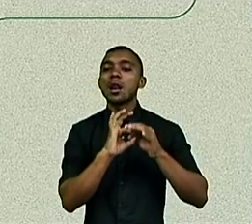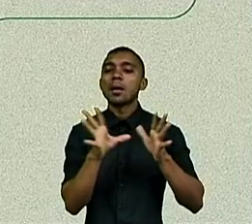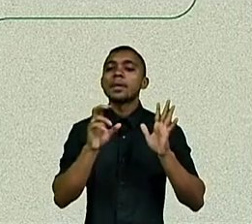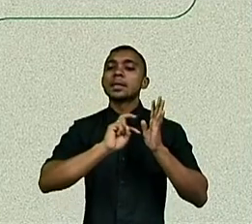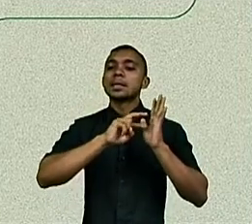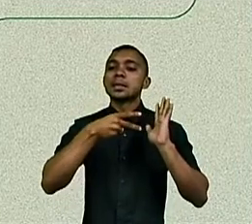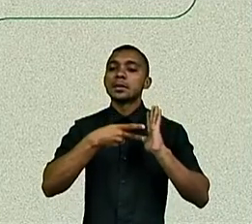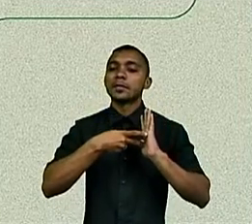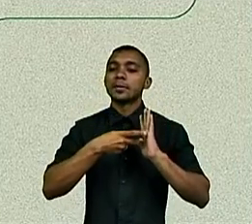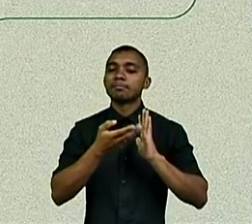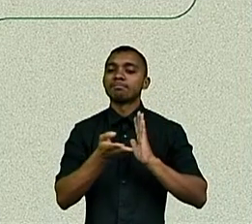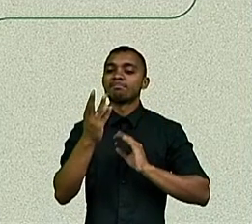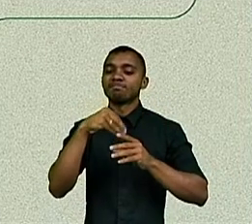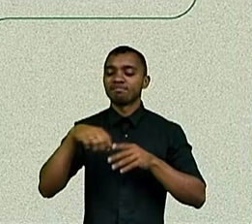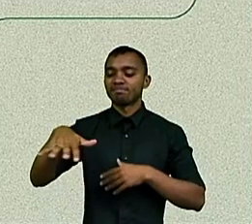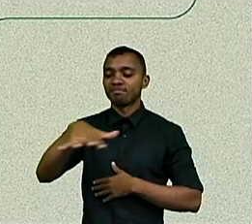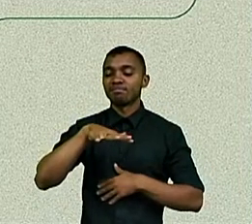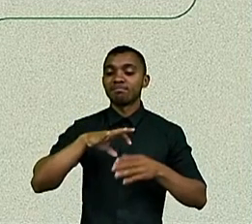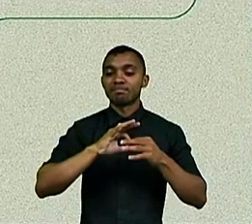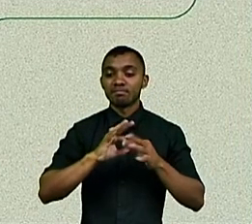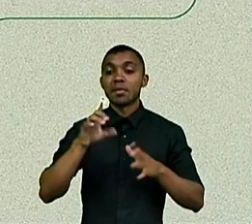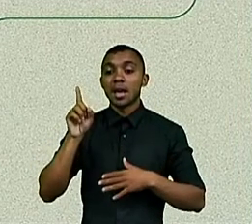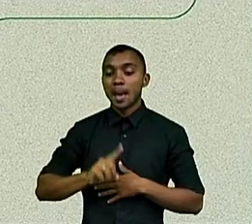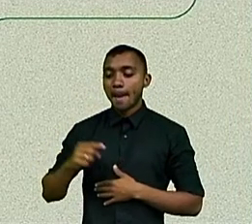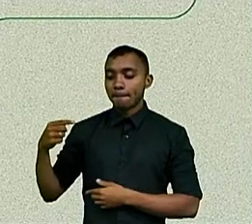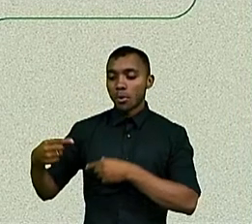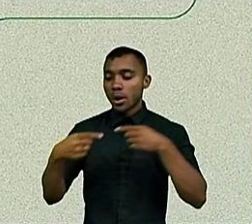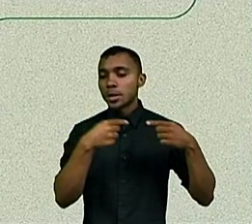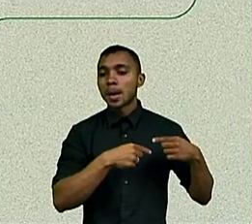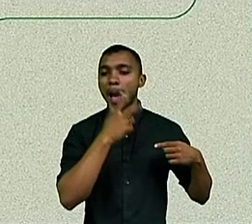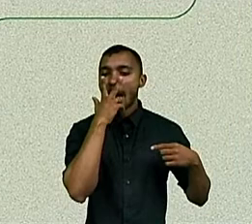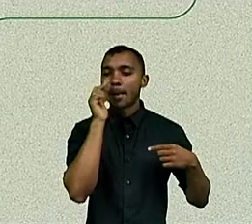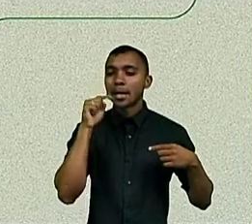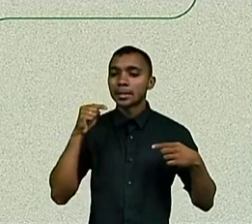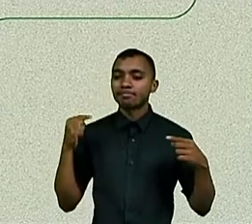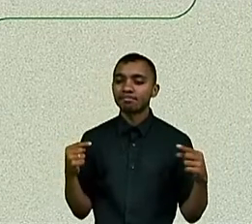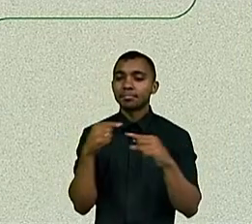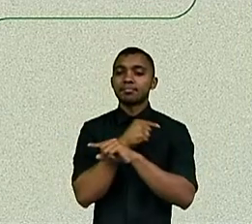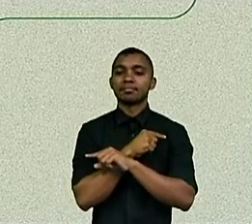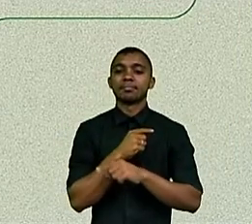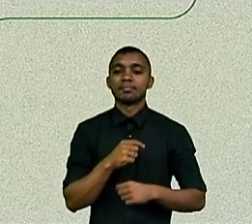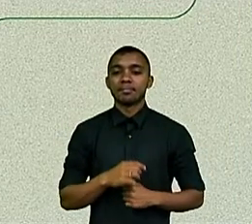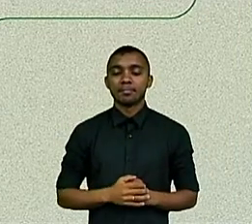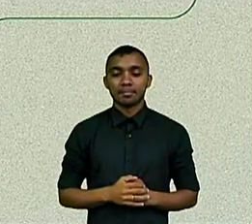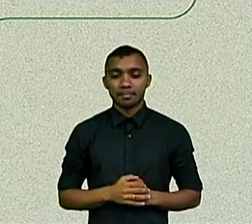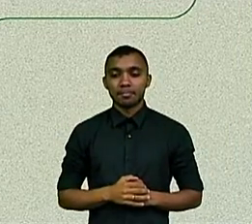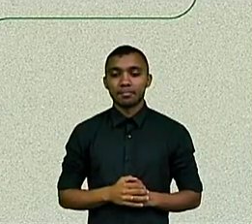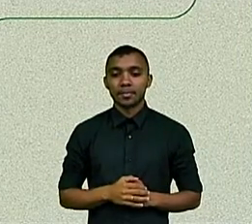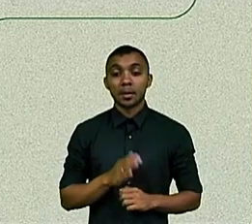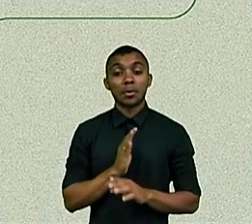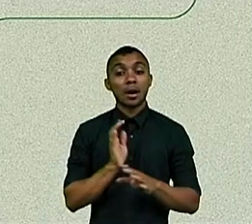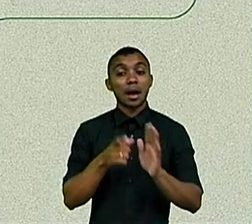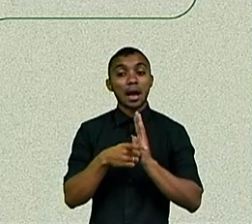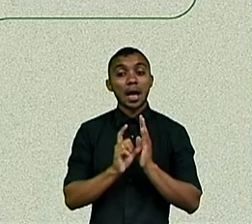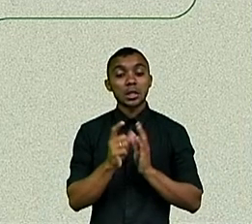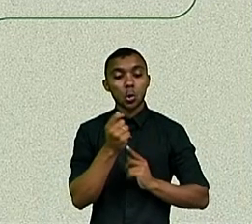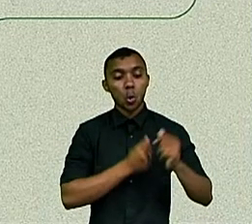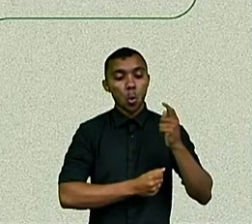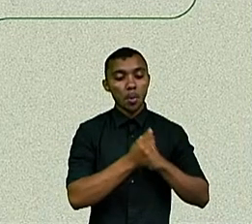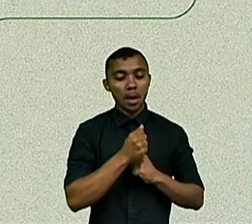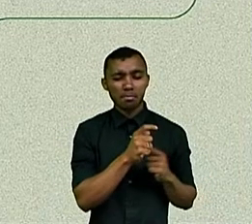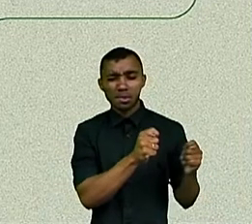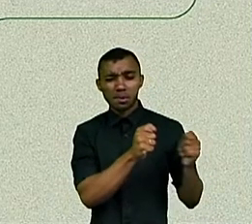mercado é uma política contrária aquela do absolutismo que é o mercantilismo que aquele controle da economia pelo Estado